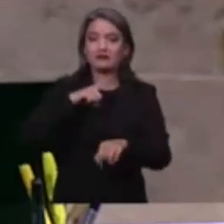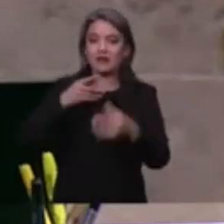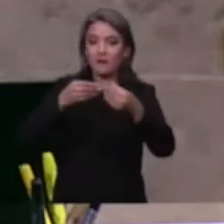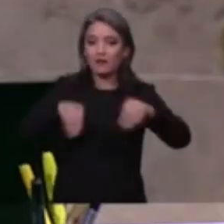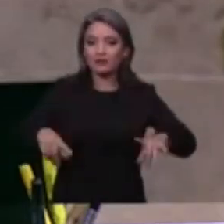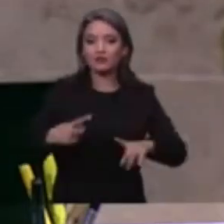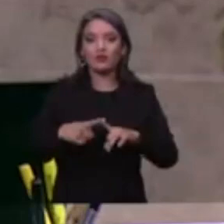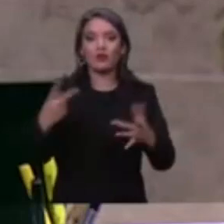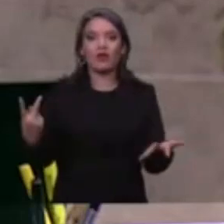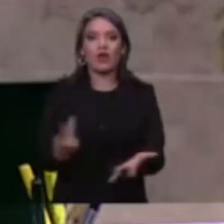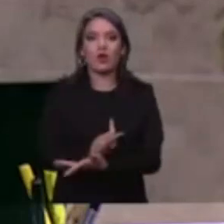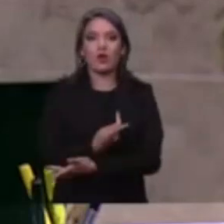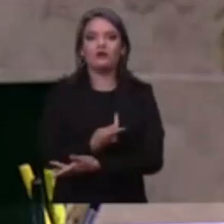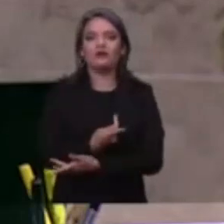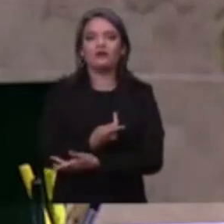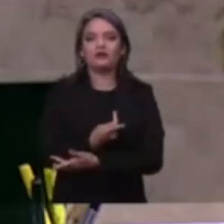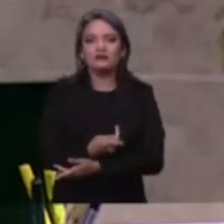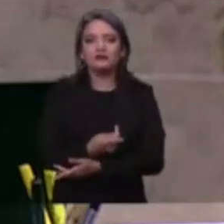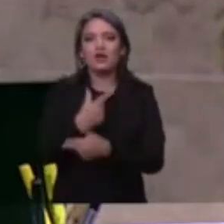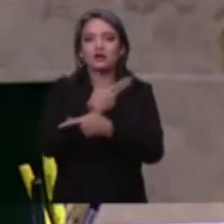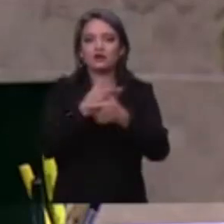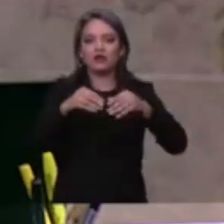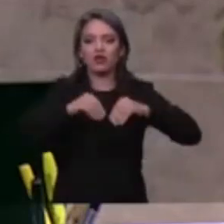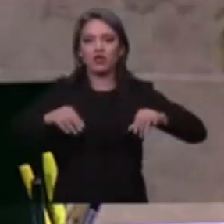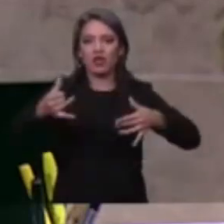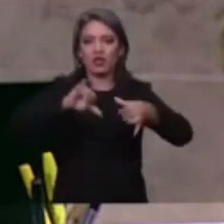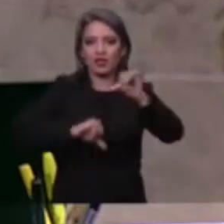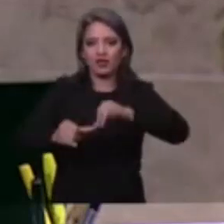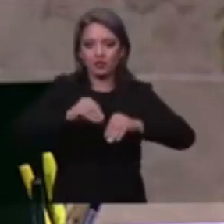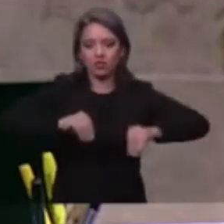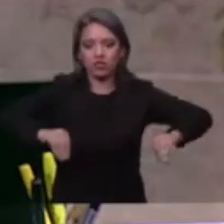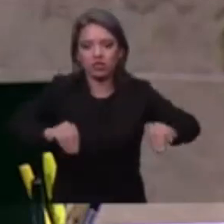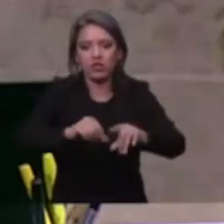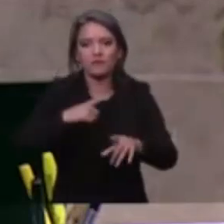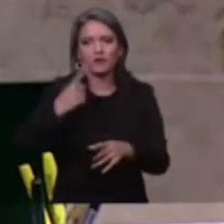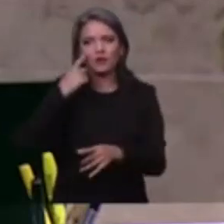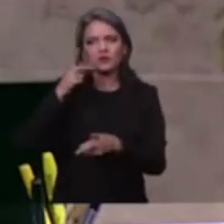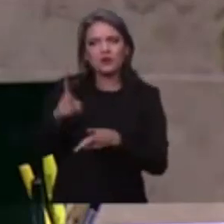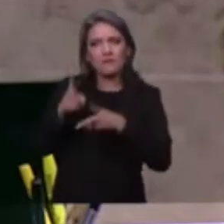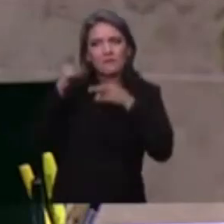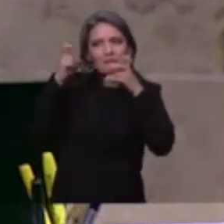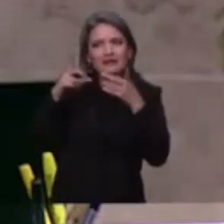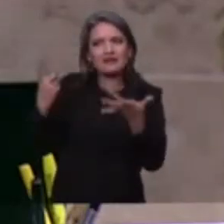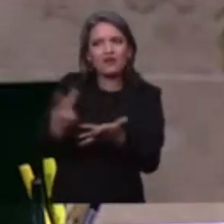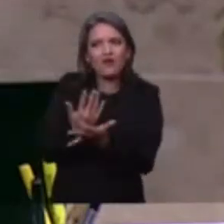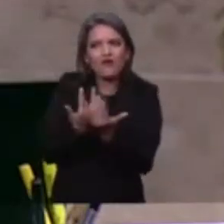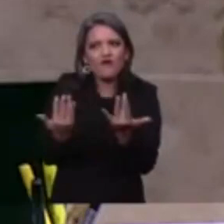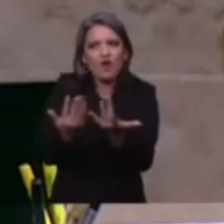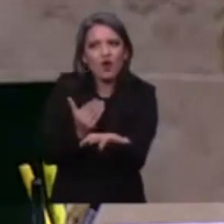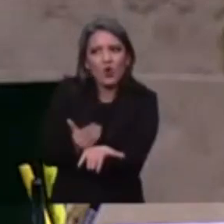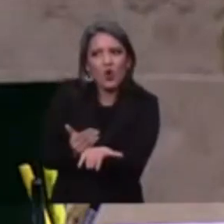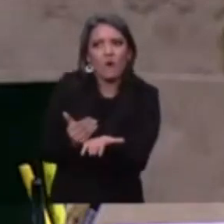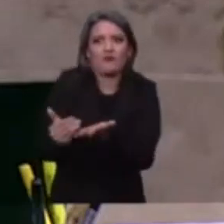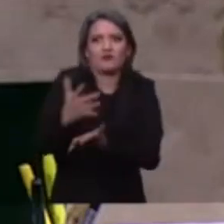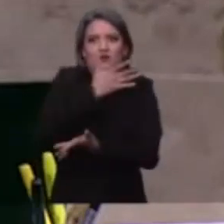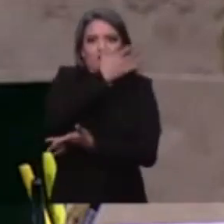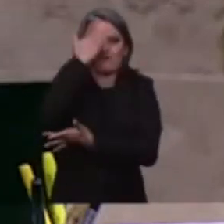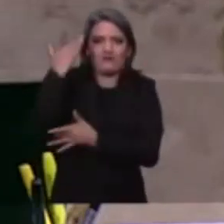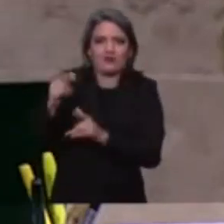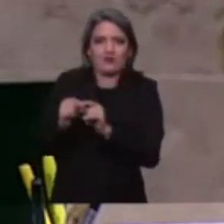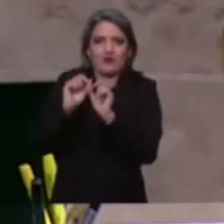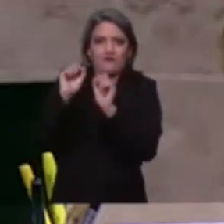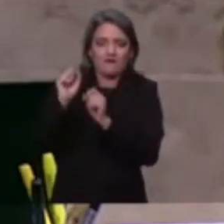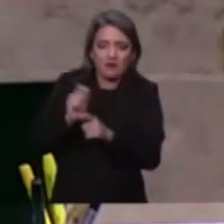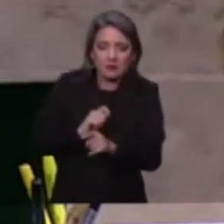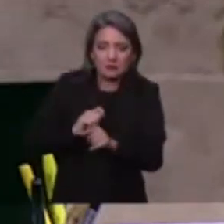seu encharcamento, marcas de fuligem, ações de início de incêndio causadas pelos vândalos,